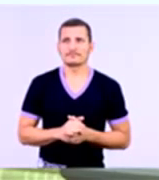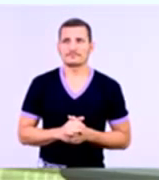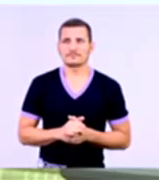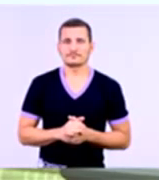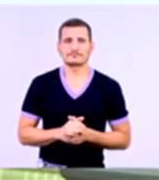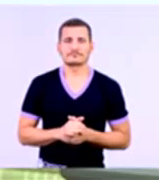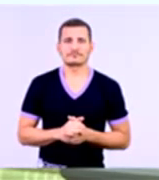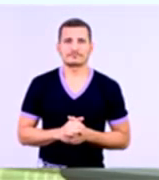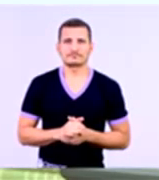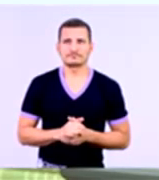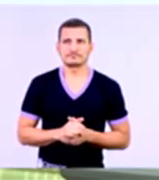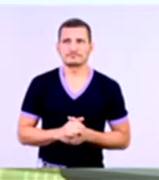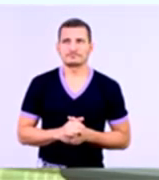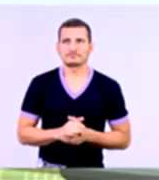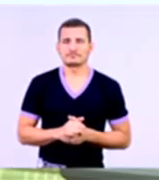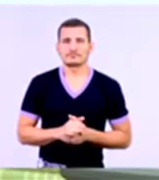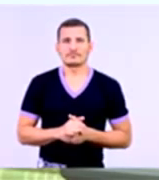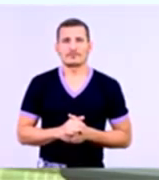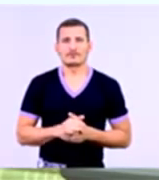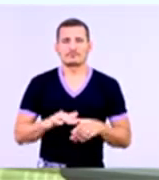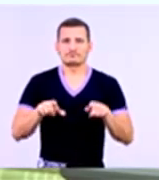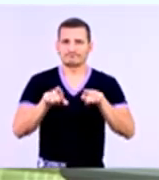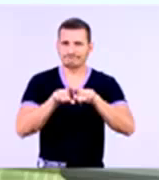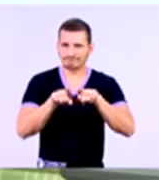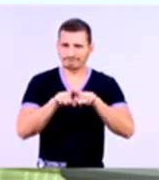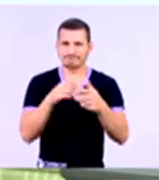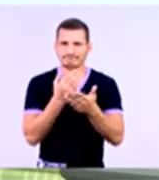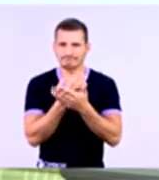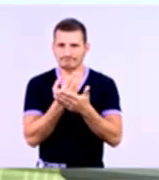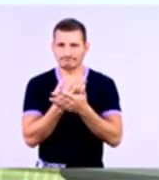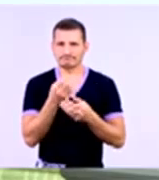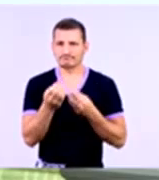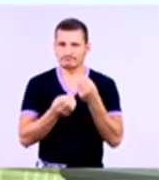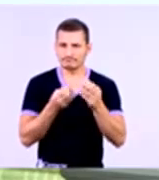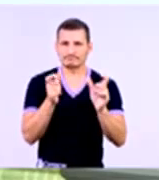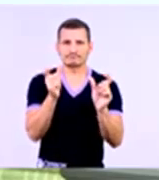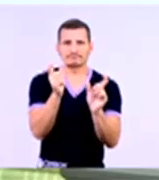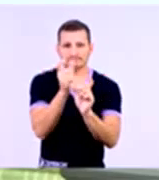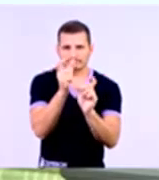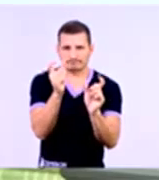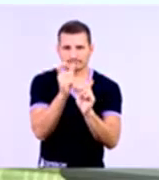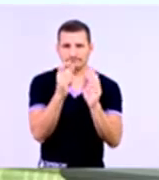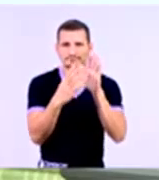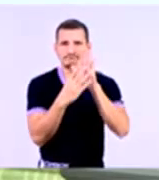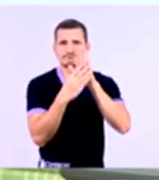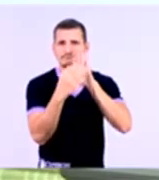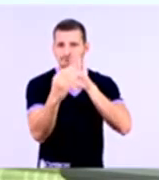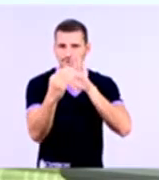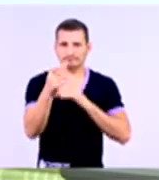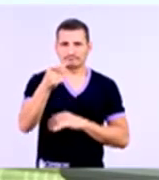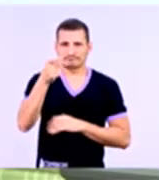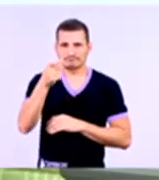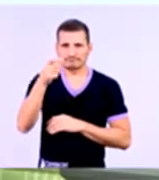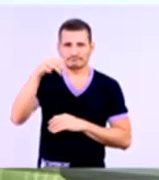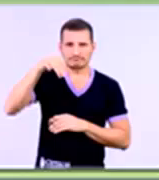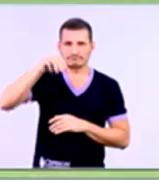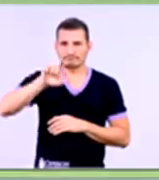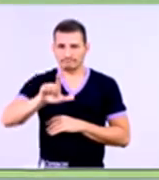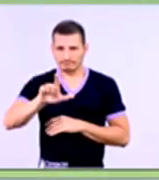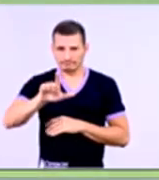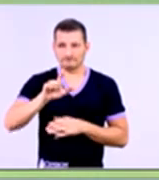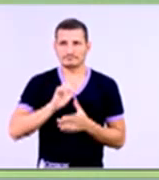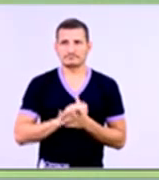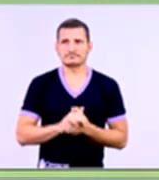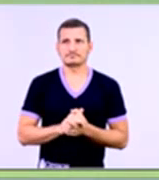aula anterior. E vamos ver também como é a formação ou a estrutura do modelo XML. Nós